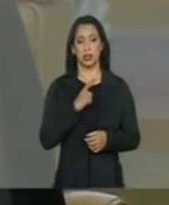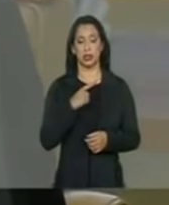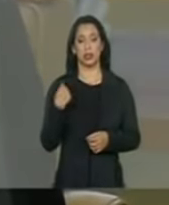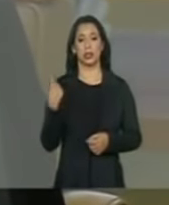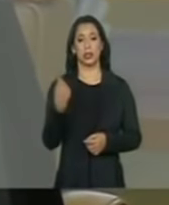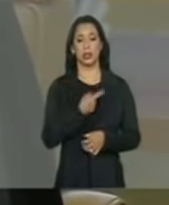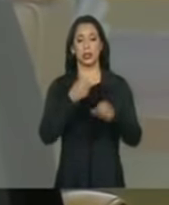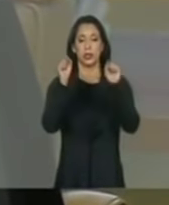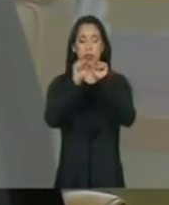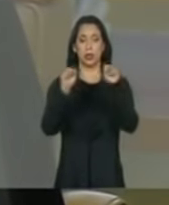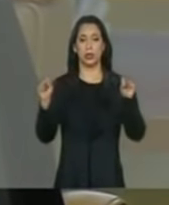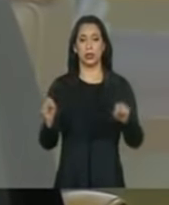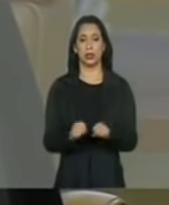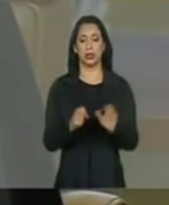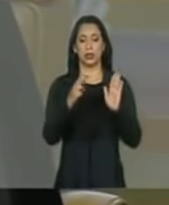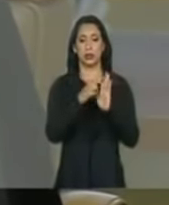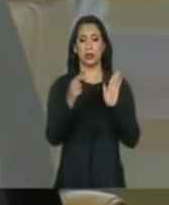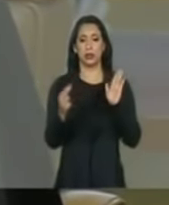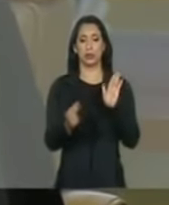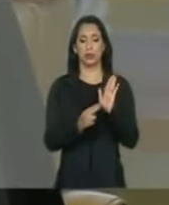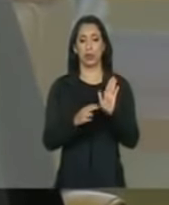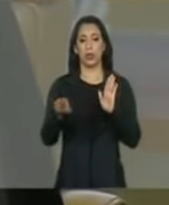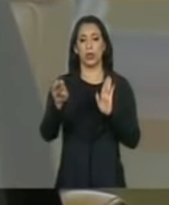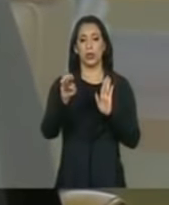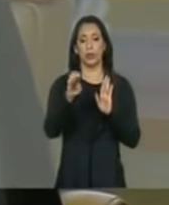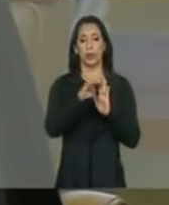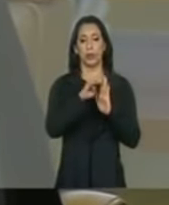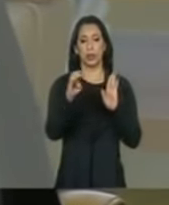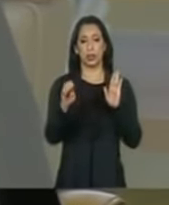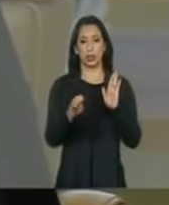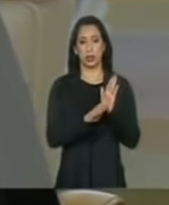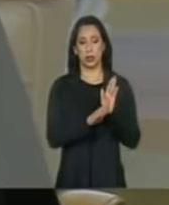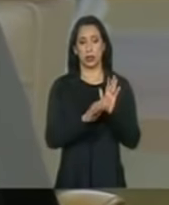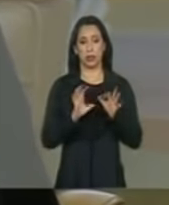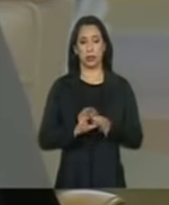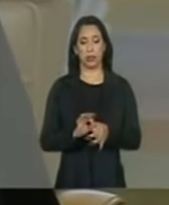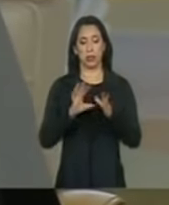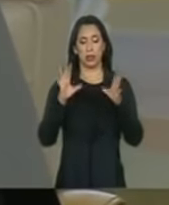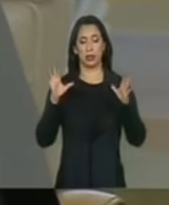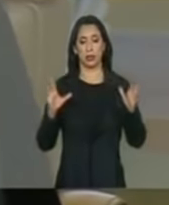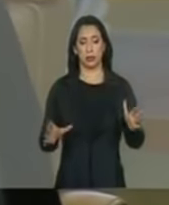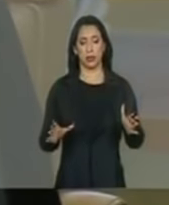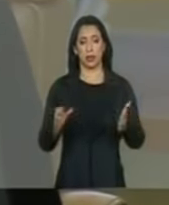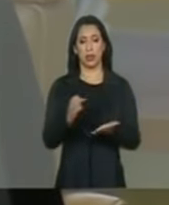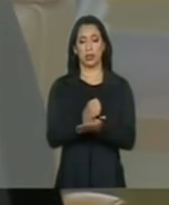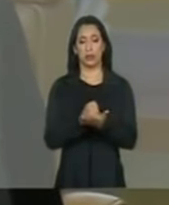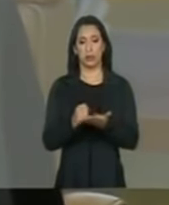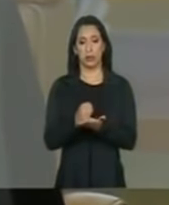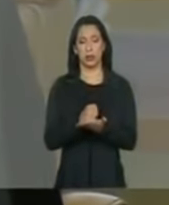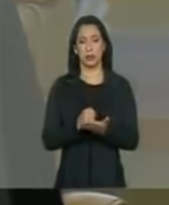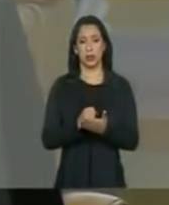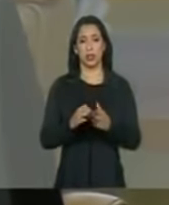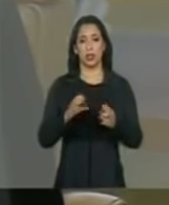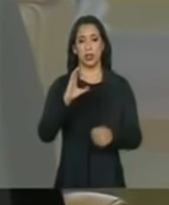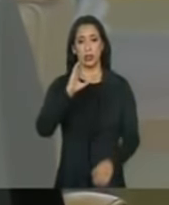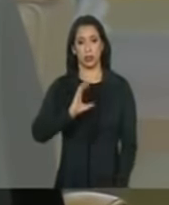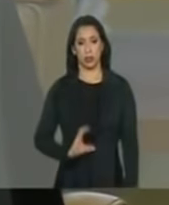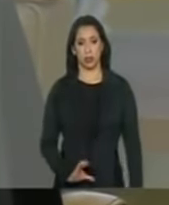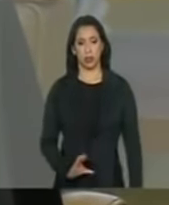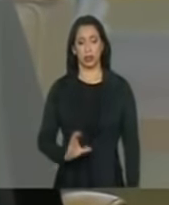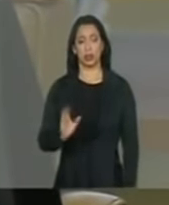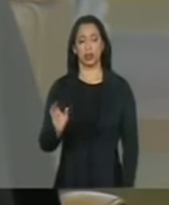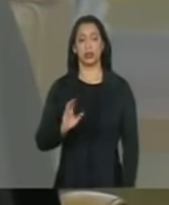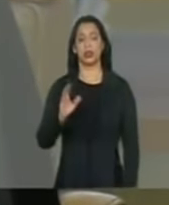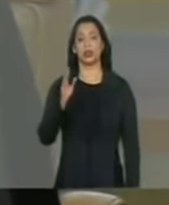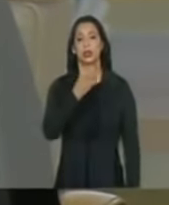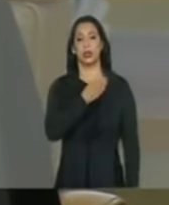sistema normativo o estatuto das liberdades fundamentais dos cidadãos da república uma